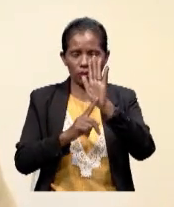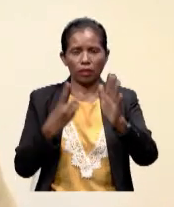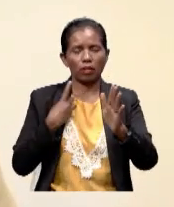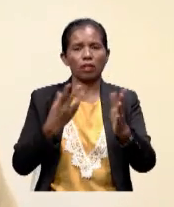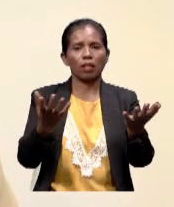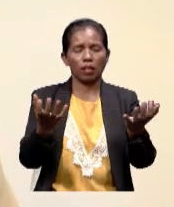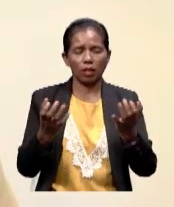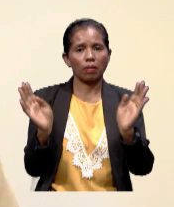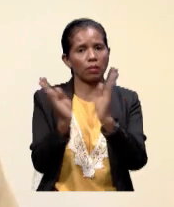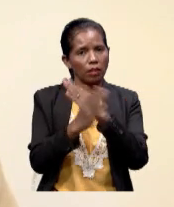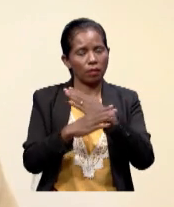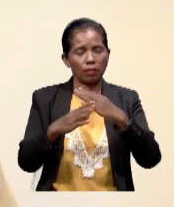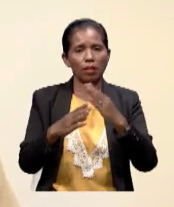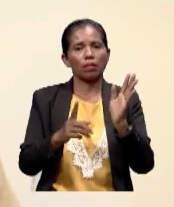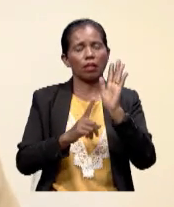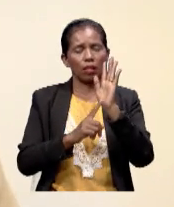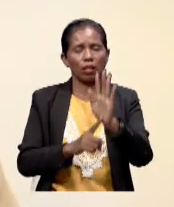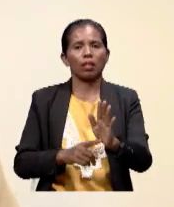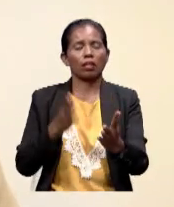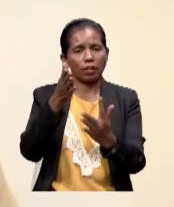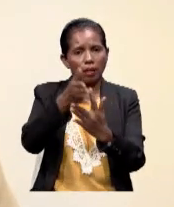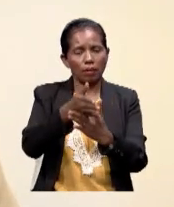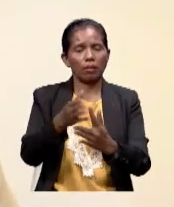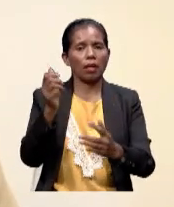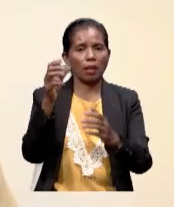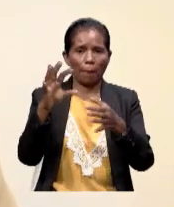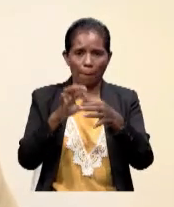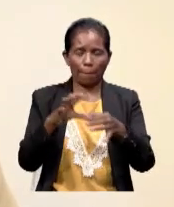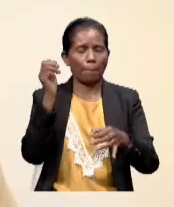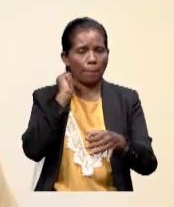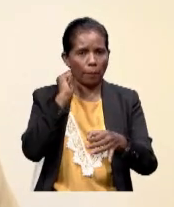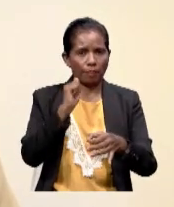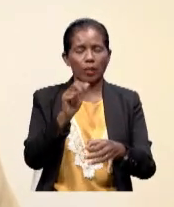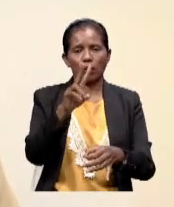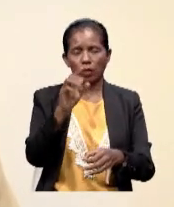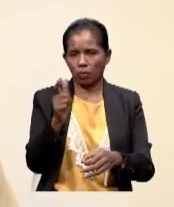membro ASEAN. Então, no neduni, ia primeiro prioridade ia